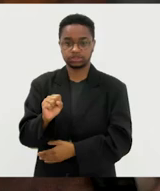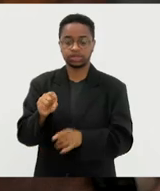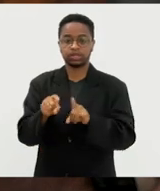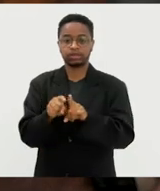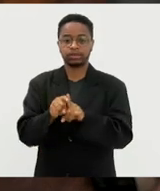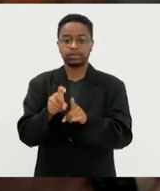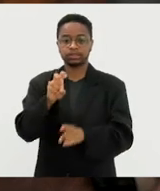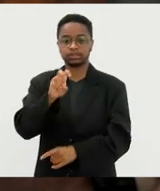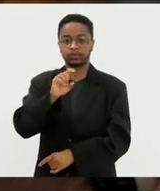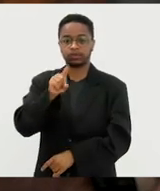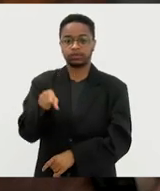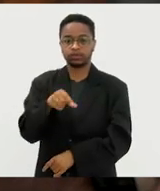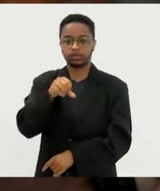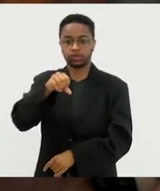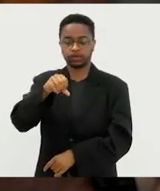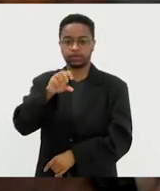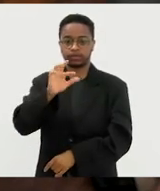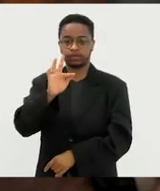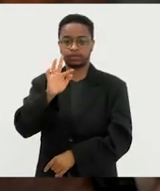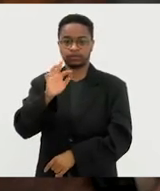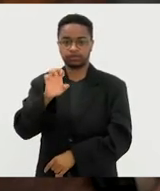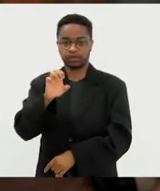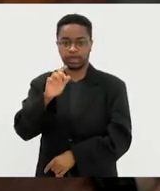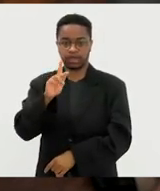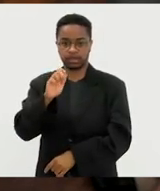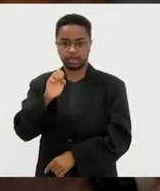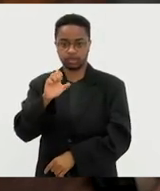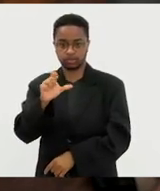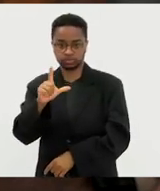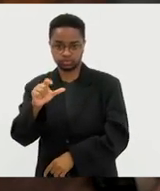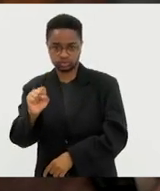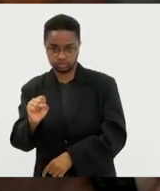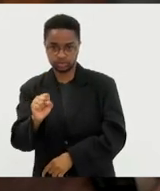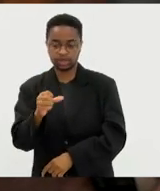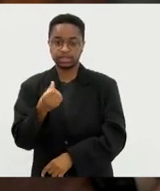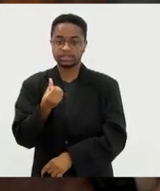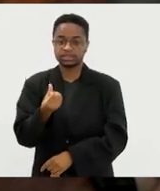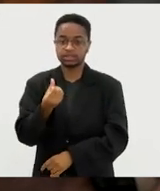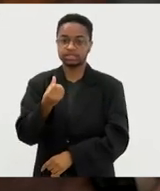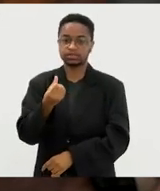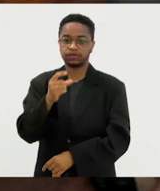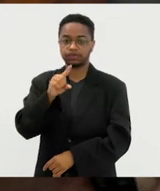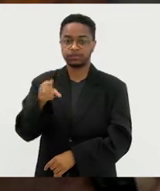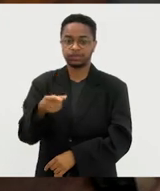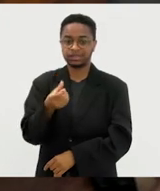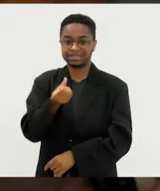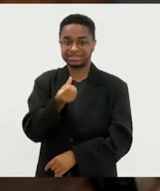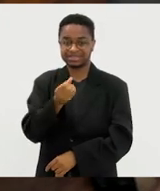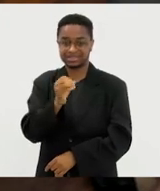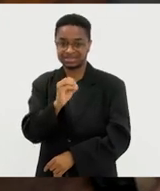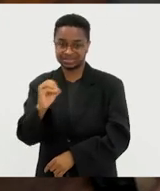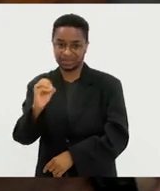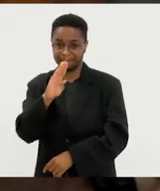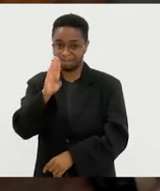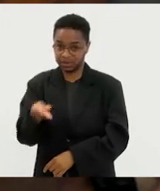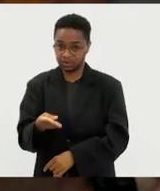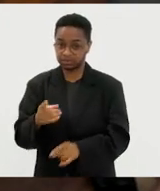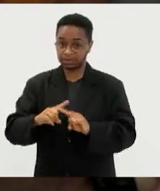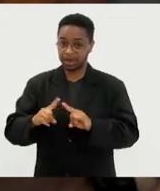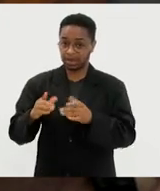FECP. Está certo? 6 bilhões e 600. Em